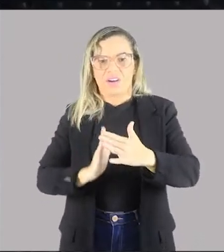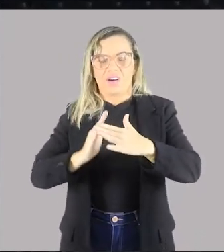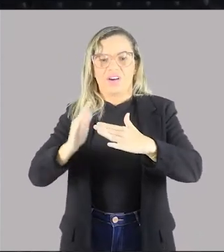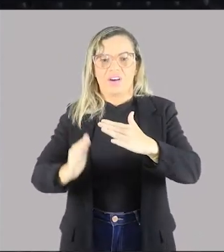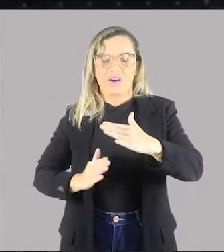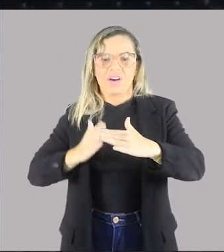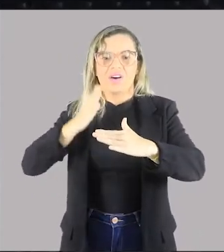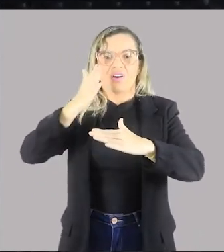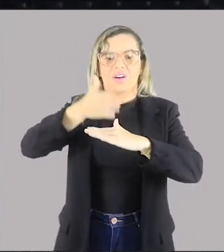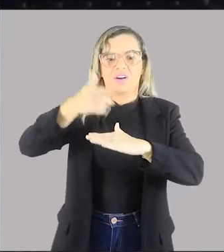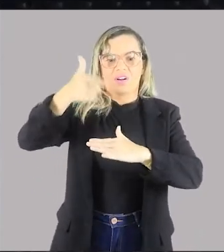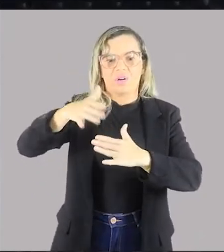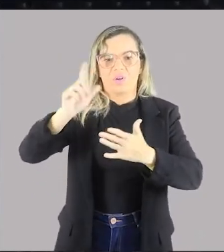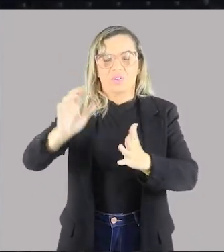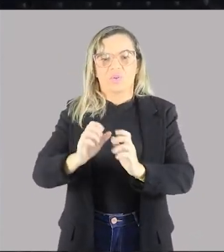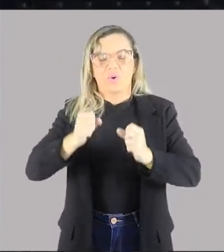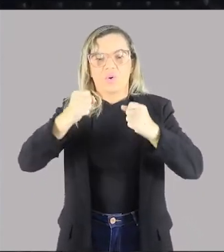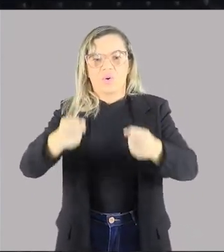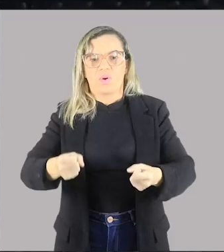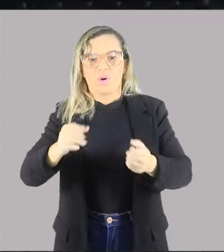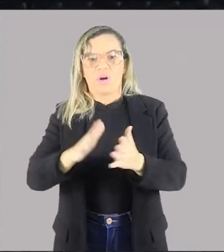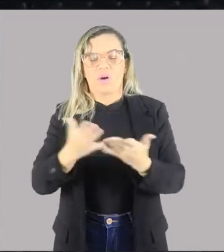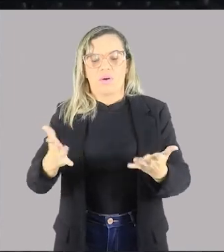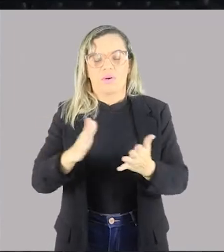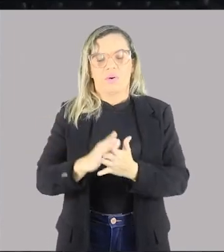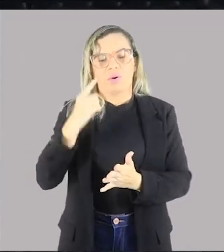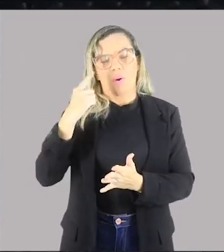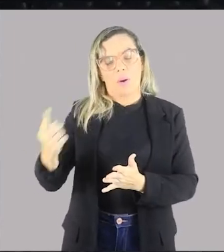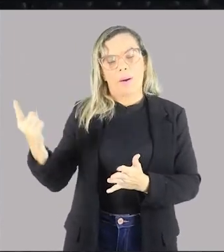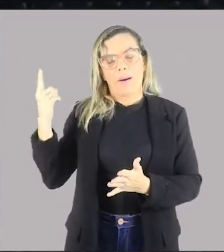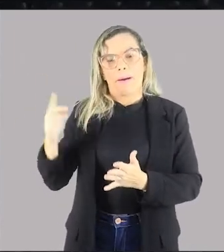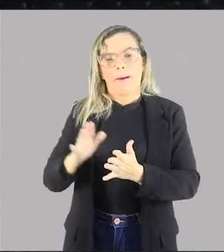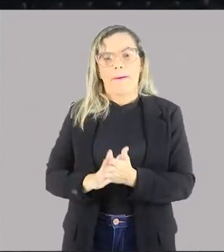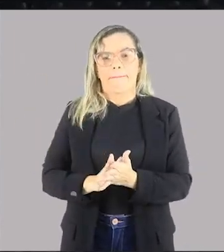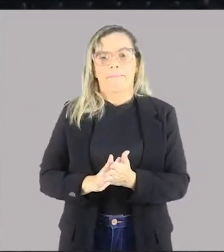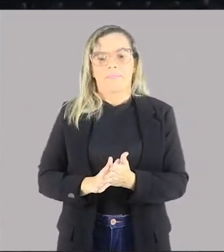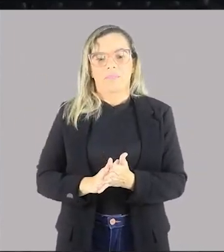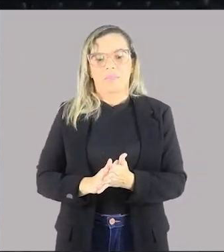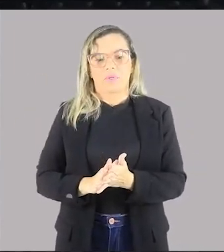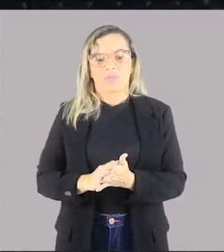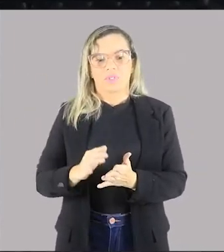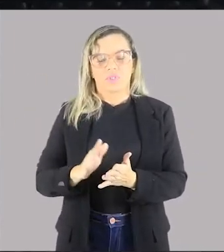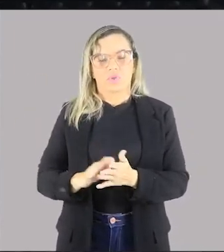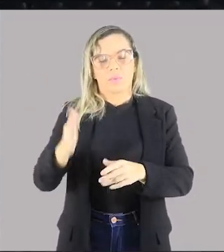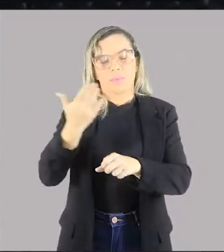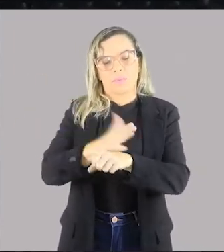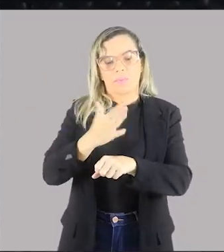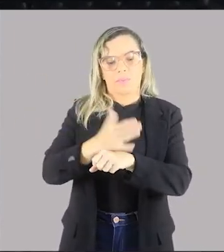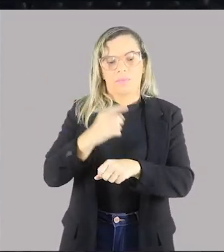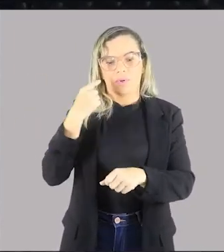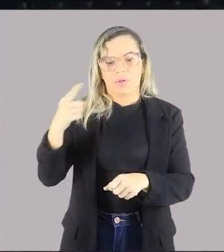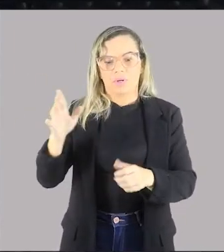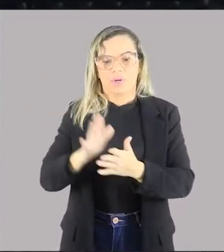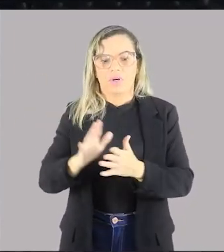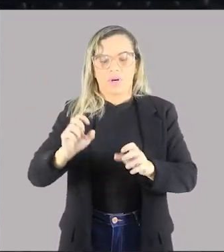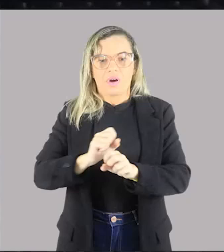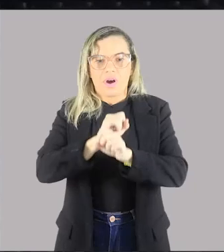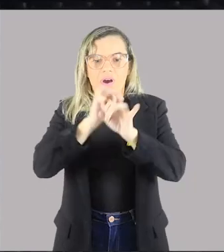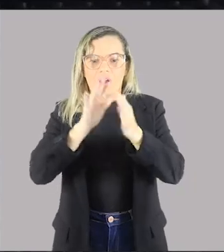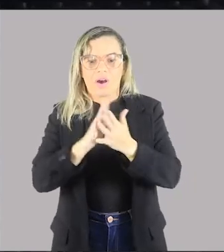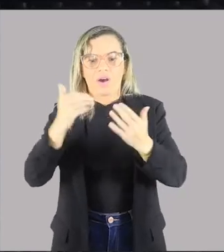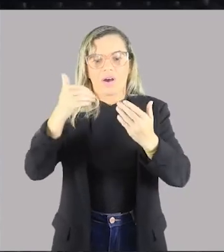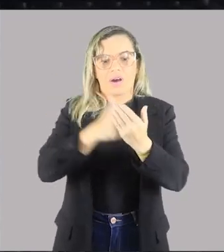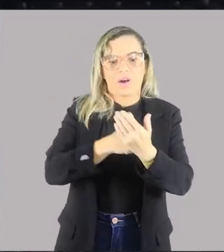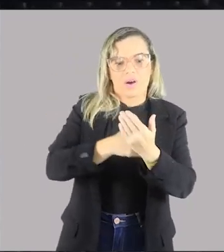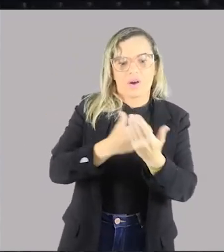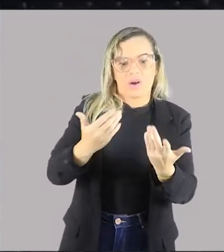poder, ou que se omitiu em alguma ação, certo? Revelação de segredo do qual se saiba por conta